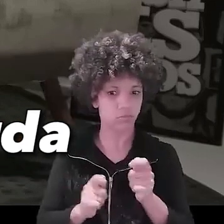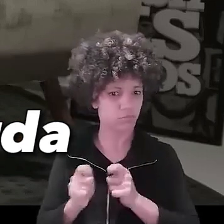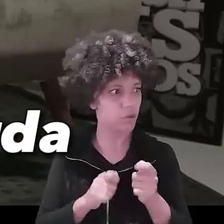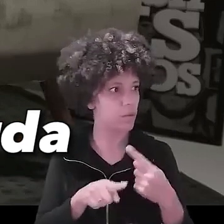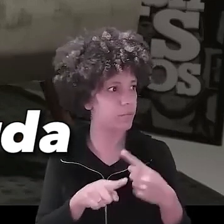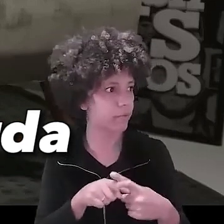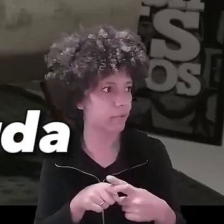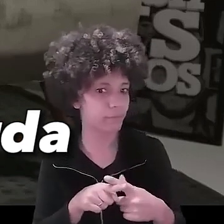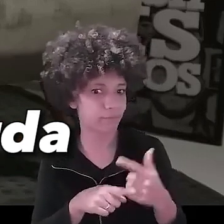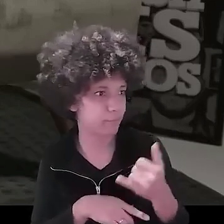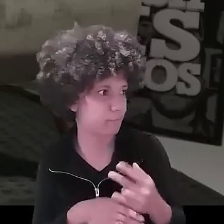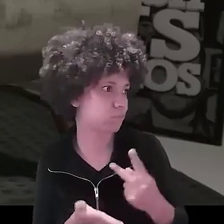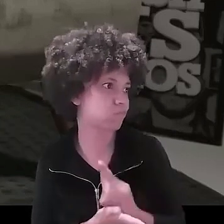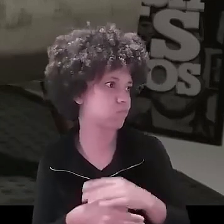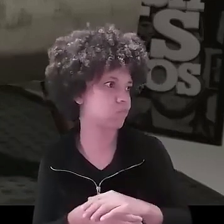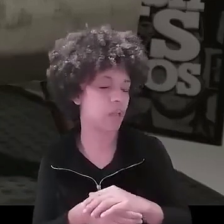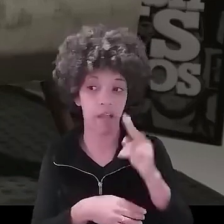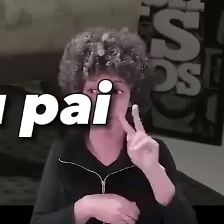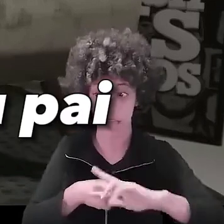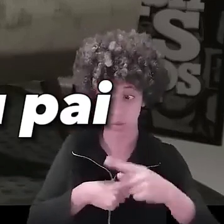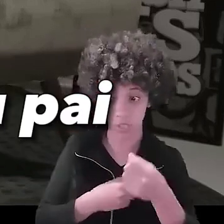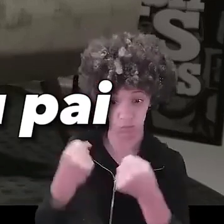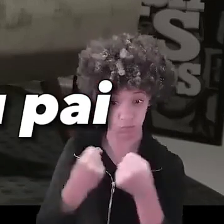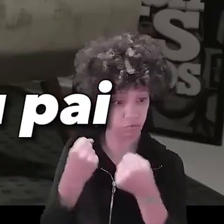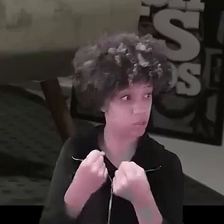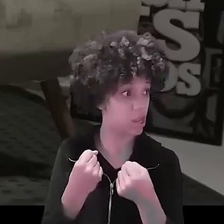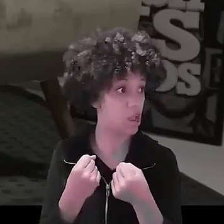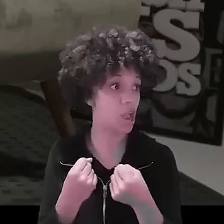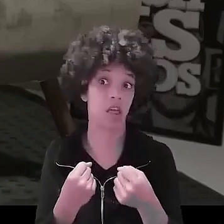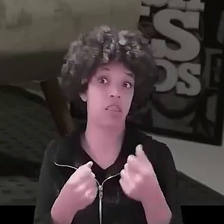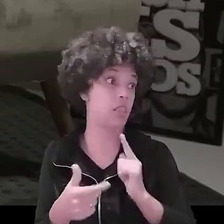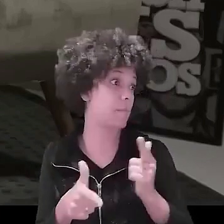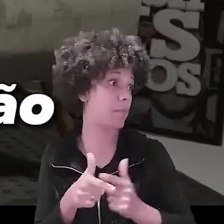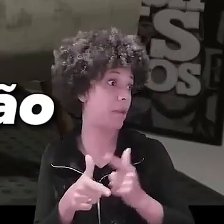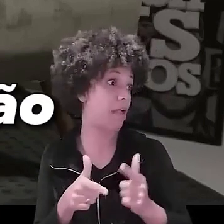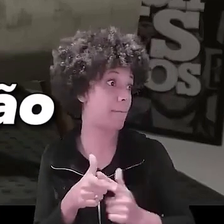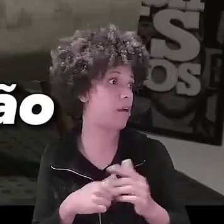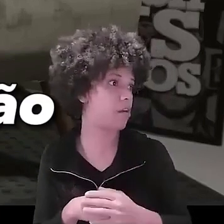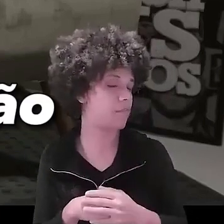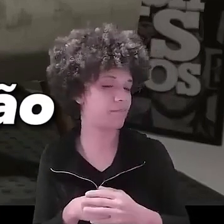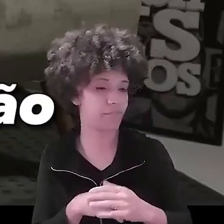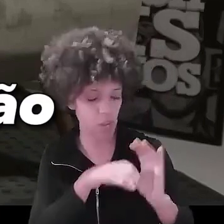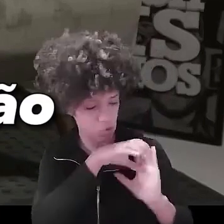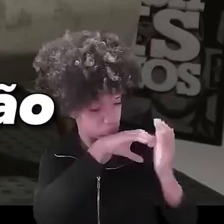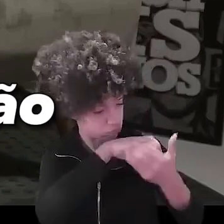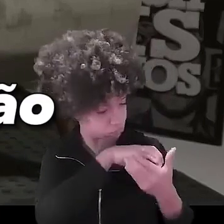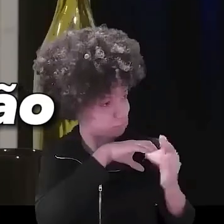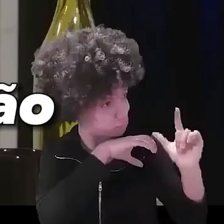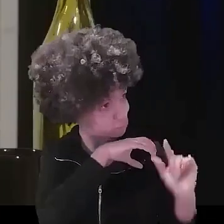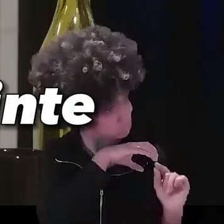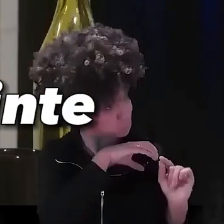álcool aqui e dirigir porque pode dar merda. Ver as consequências, não vou pegar o carro do meu pai porque pode dar problema. O adolescente tem essa região